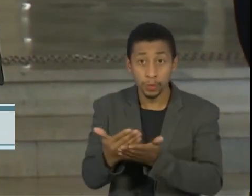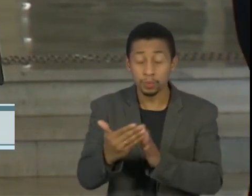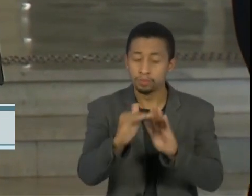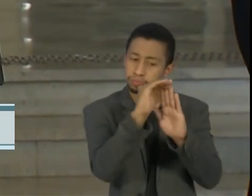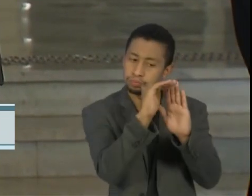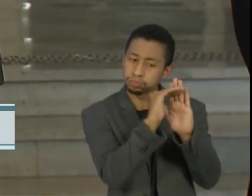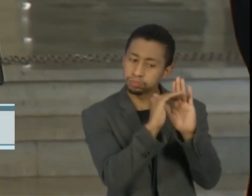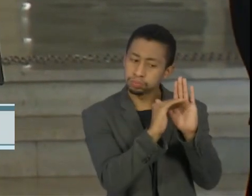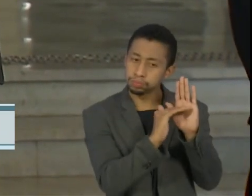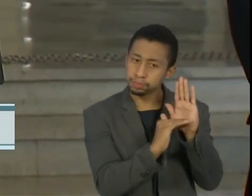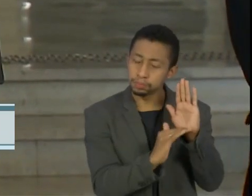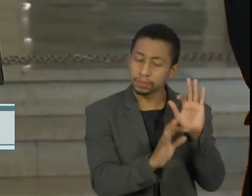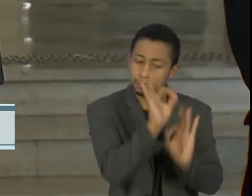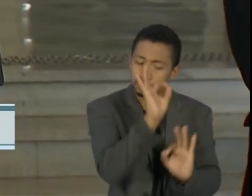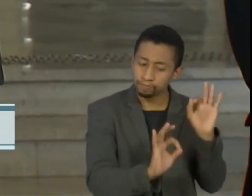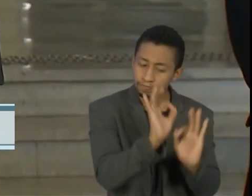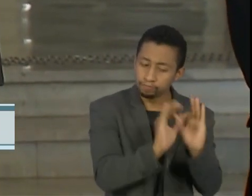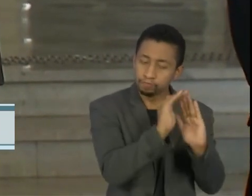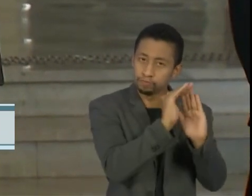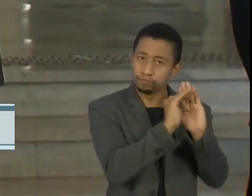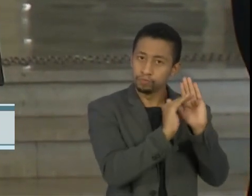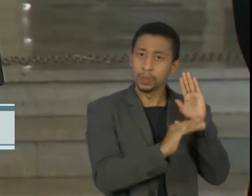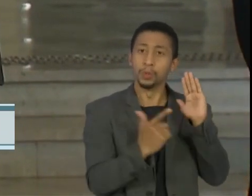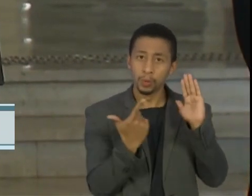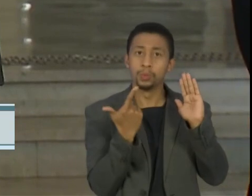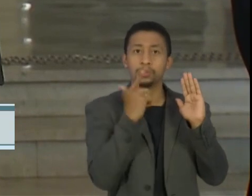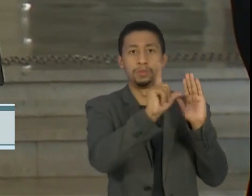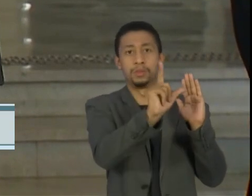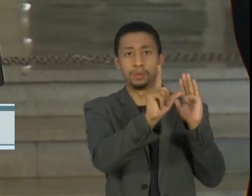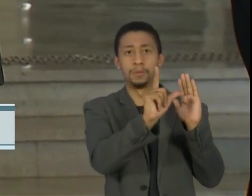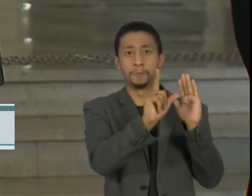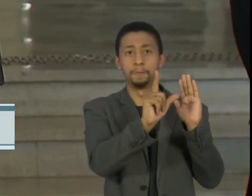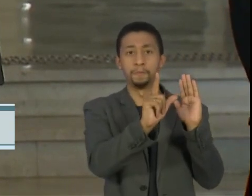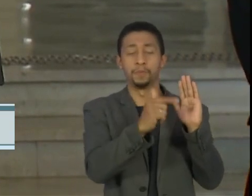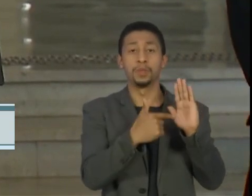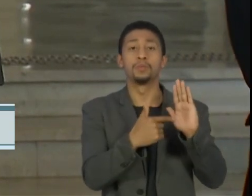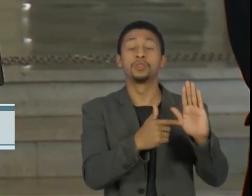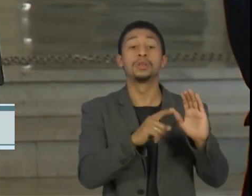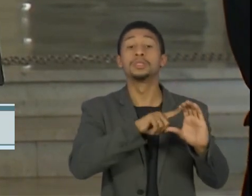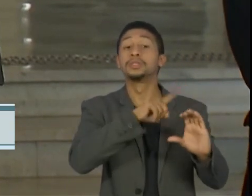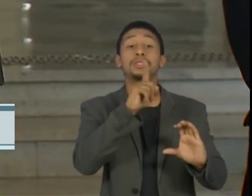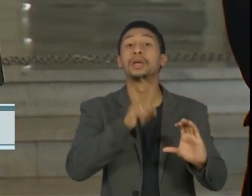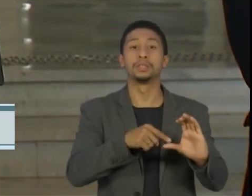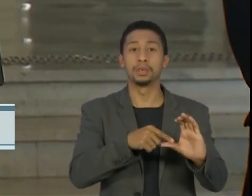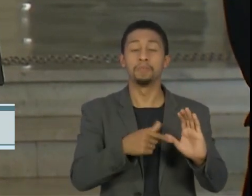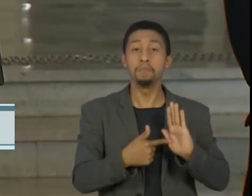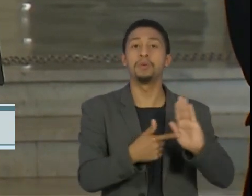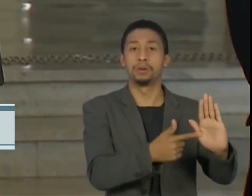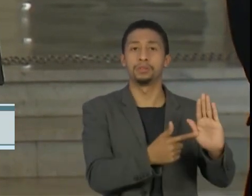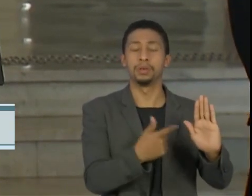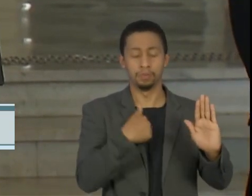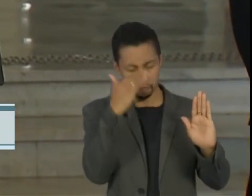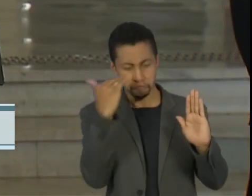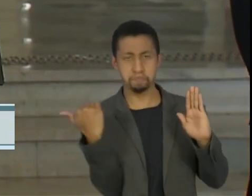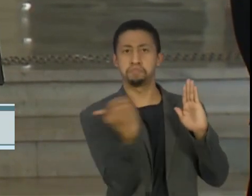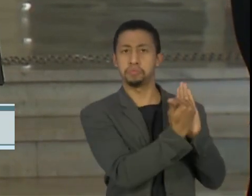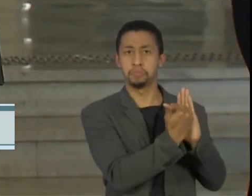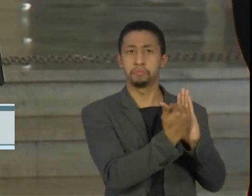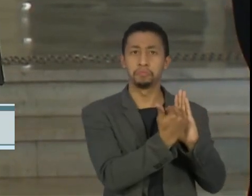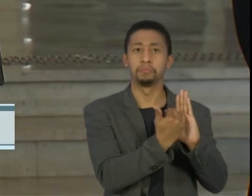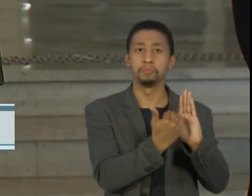protocolos bem-sucedidos, baseados nas evidências científicas. Então, por exemplo,